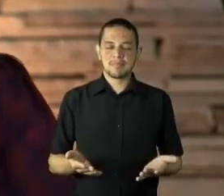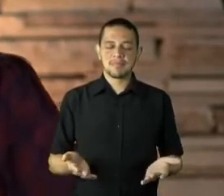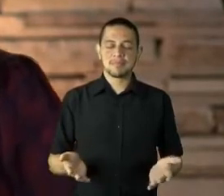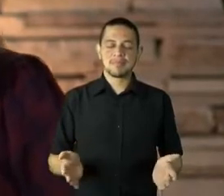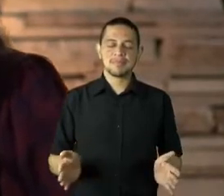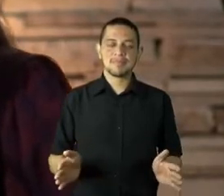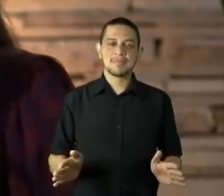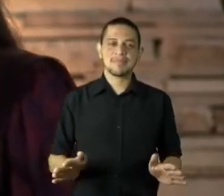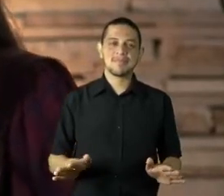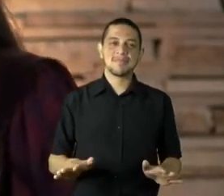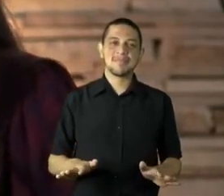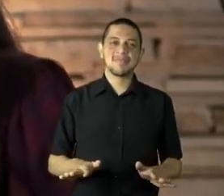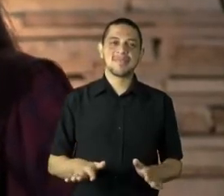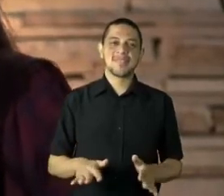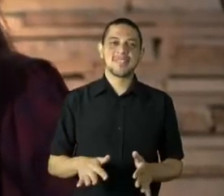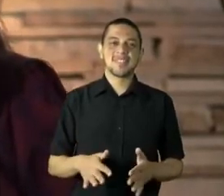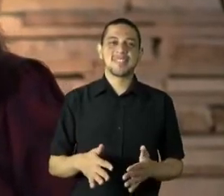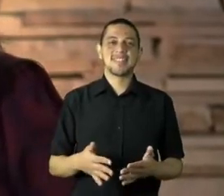aí